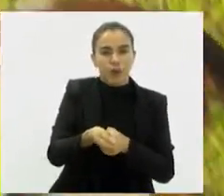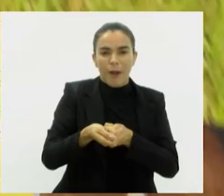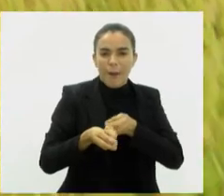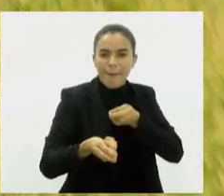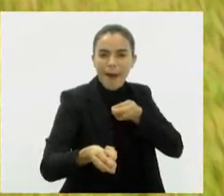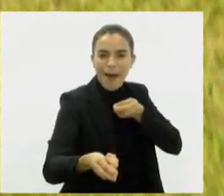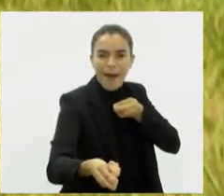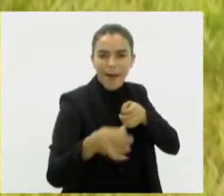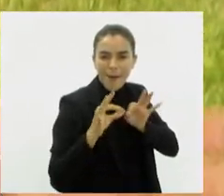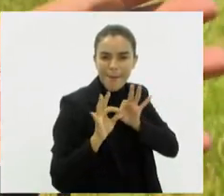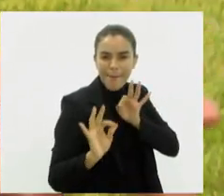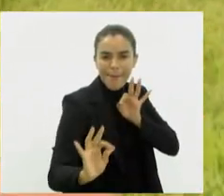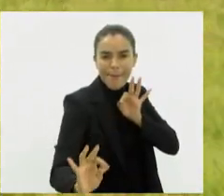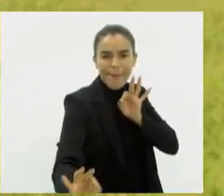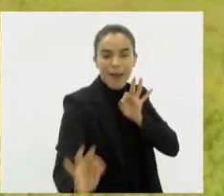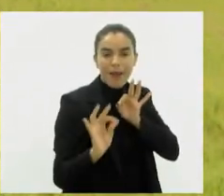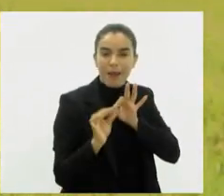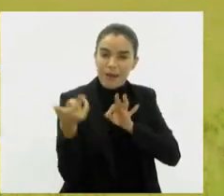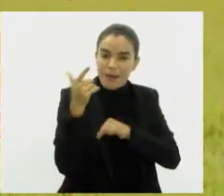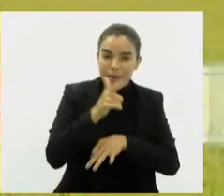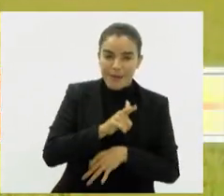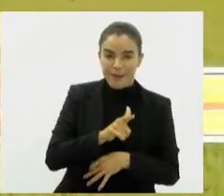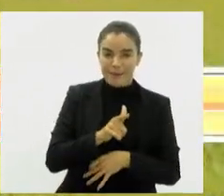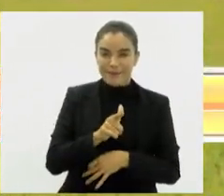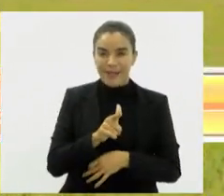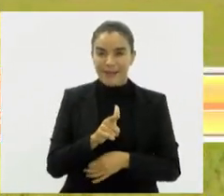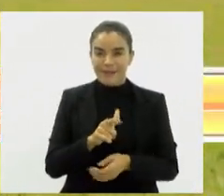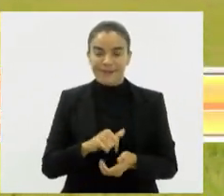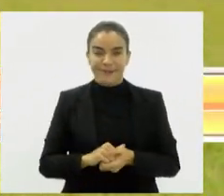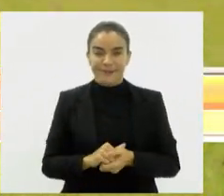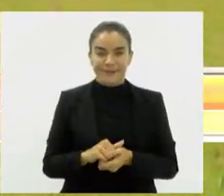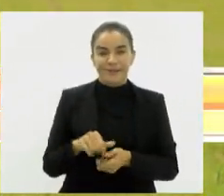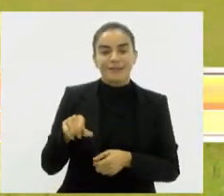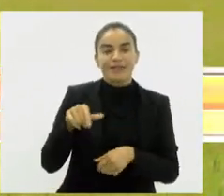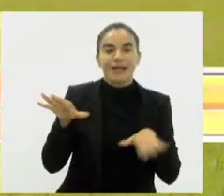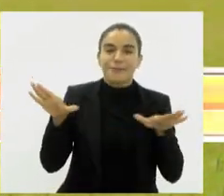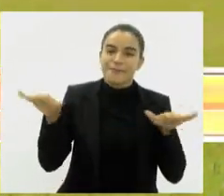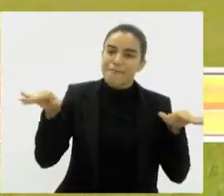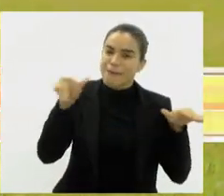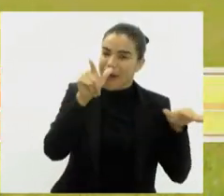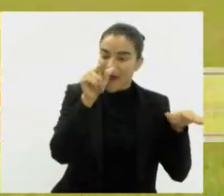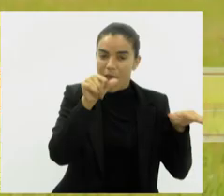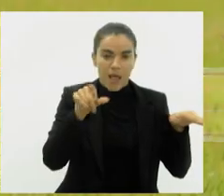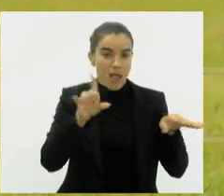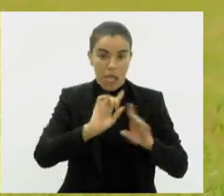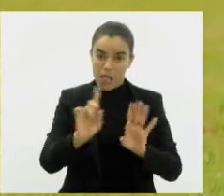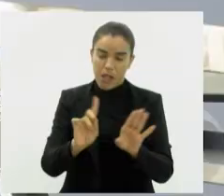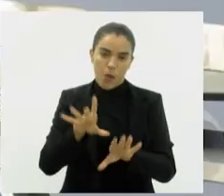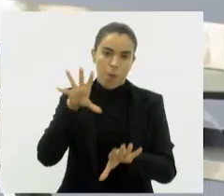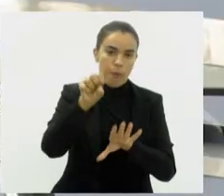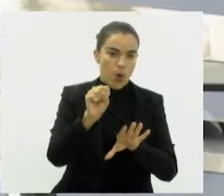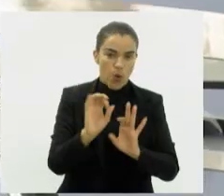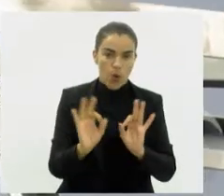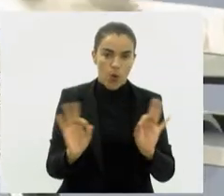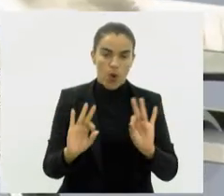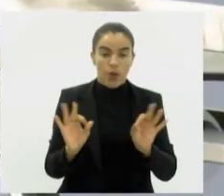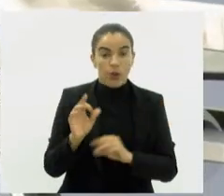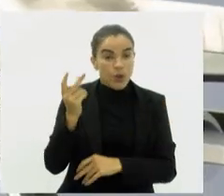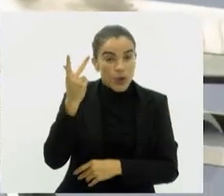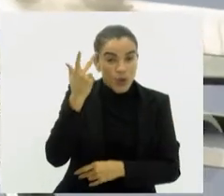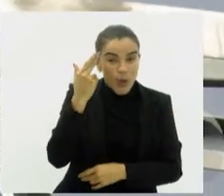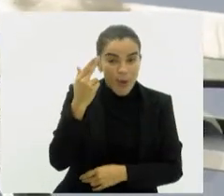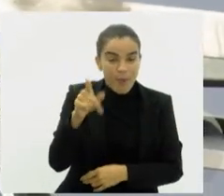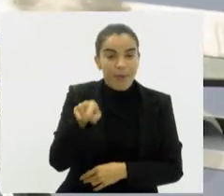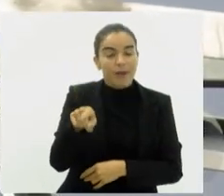grande, e faz o afugentamento dessas aves. Ele não chega a capturar, né? Não, captura não. Normalmente o